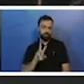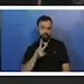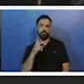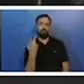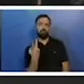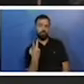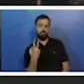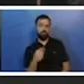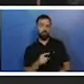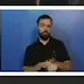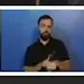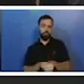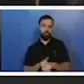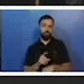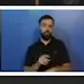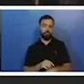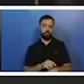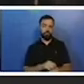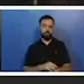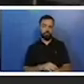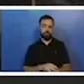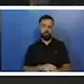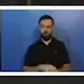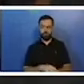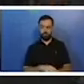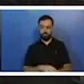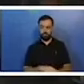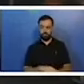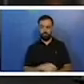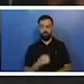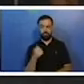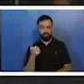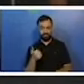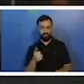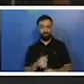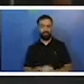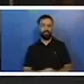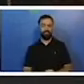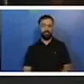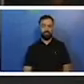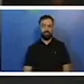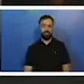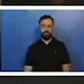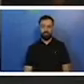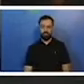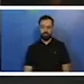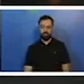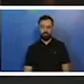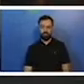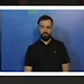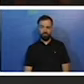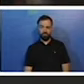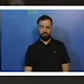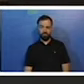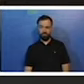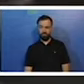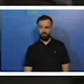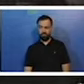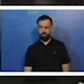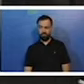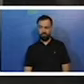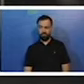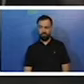do jeito que o relógio Gira né Vamos lá já beleza mais uma um dois três e